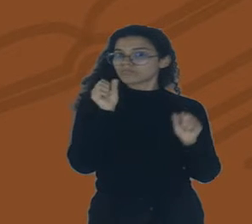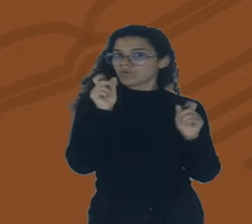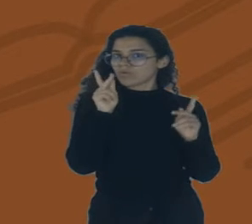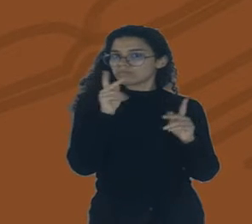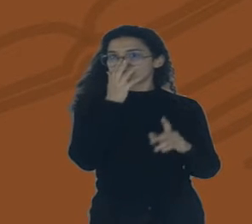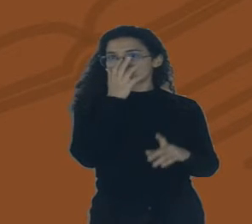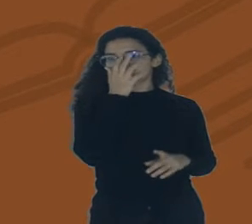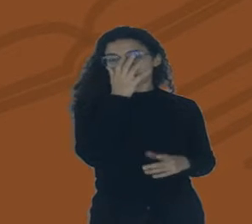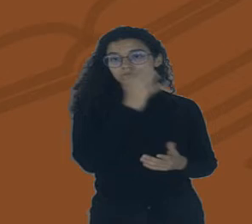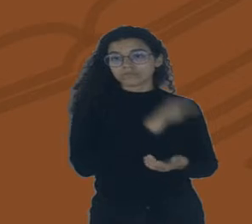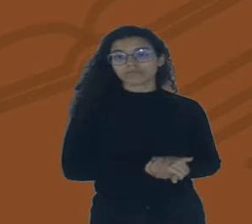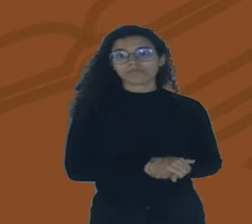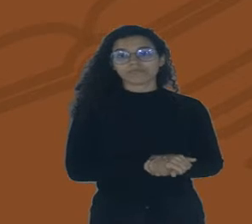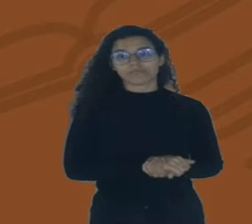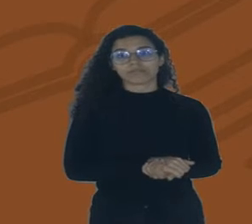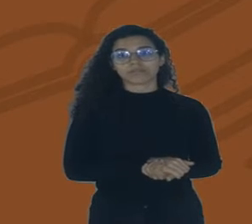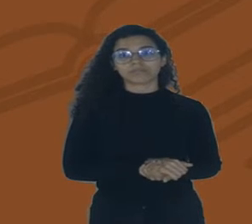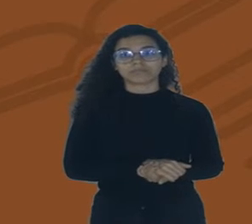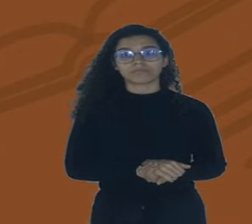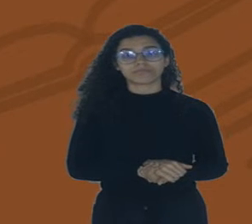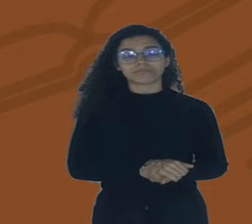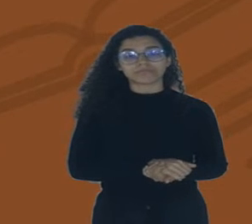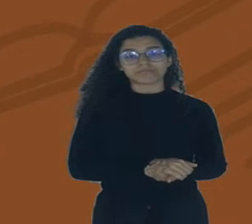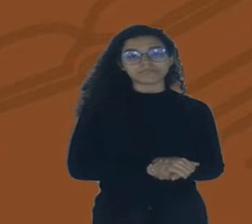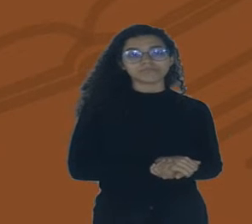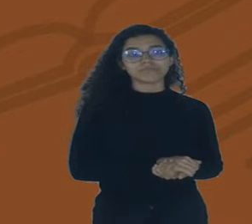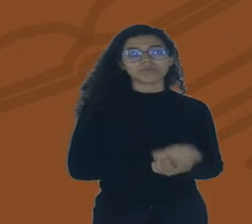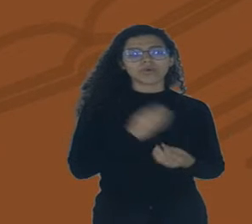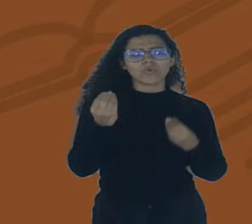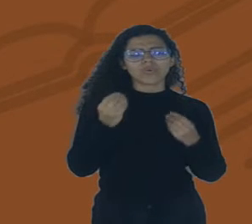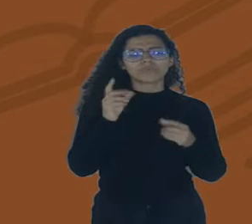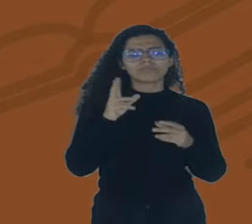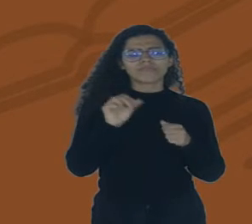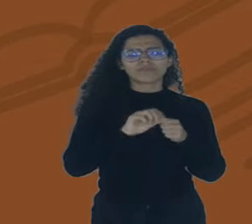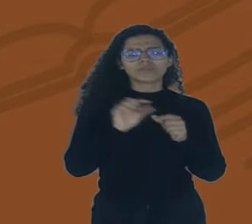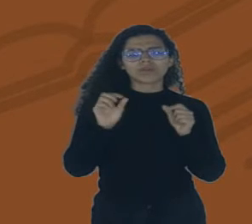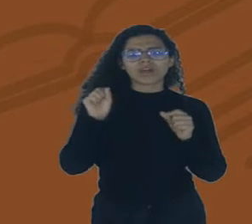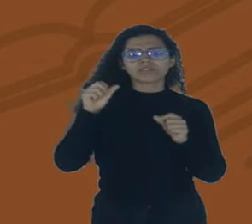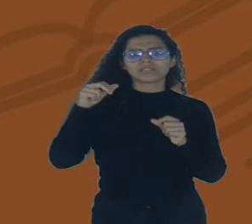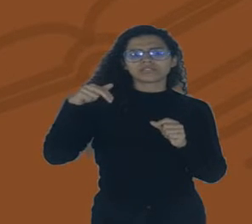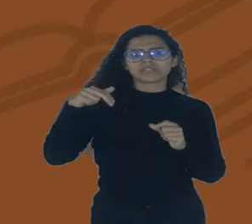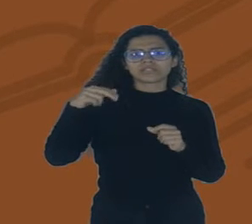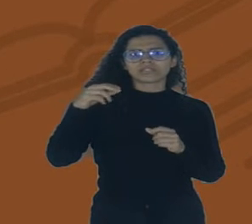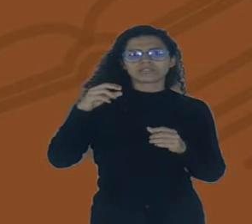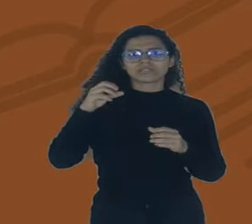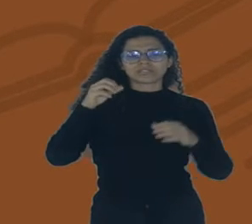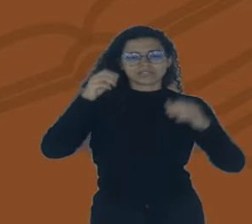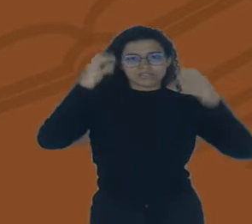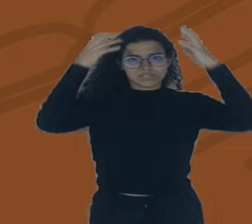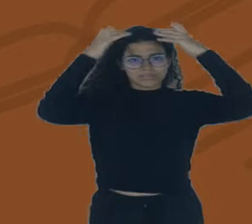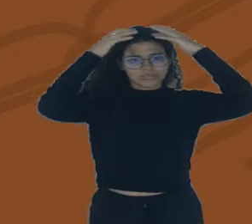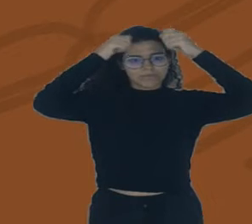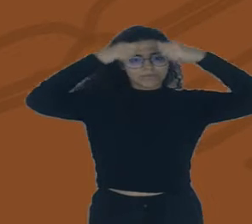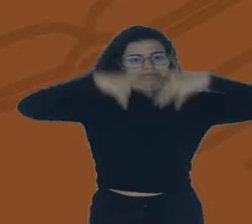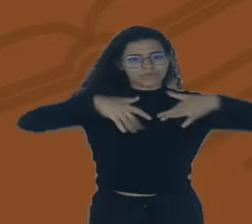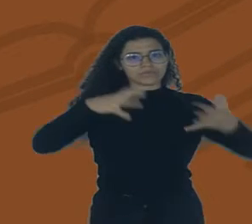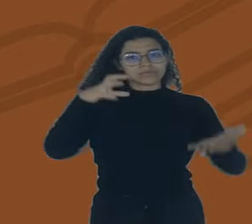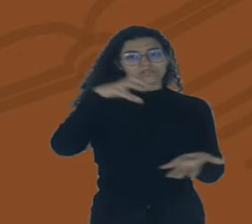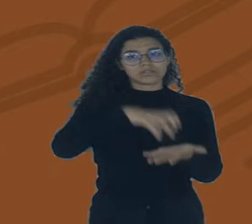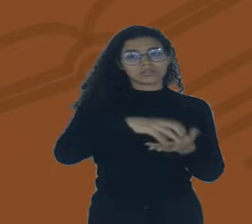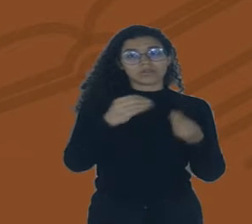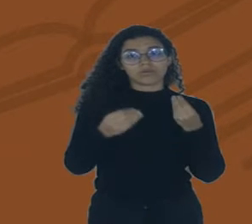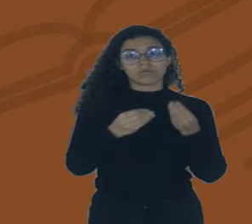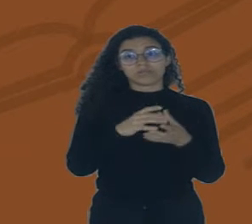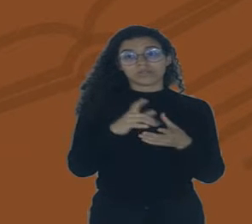professor. Então vamos lá. Quais são os efeitos produzidos no sistema nervoso por meio desses diversos tipos de drogas? Existem